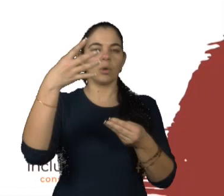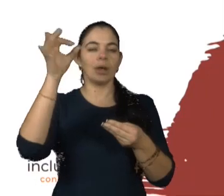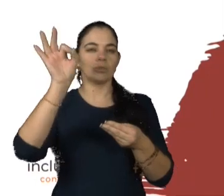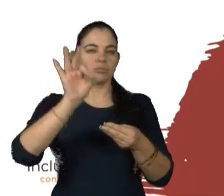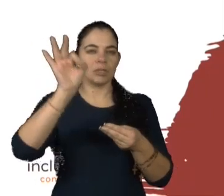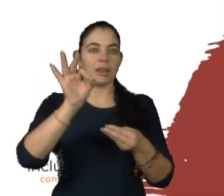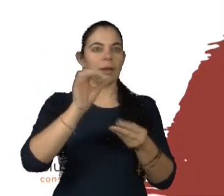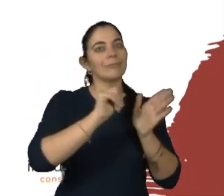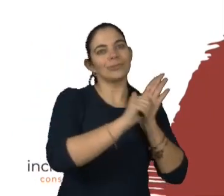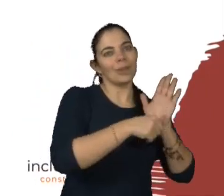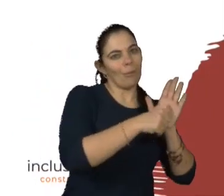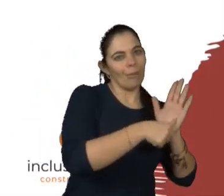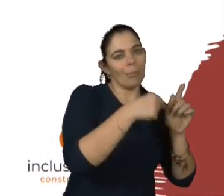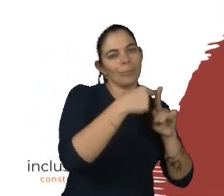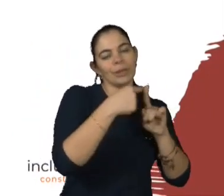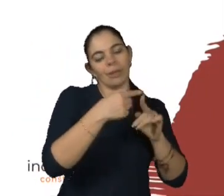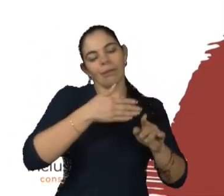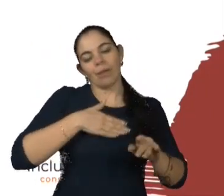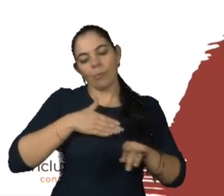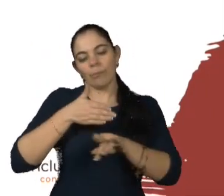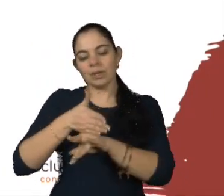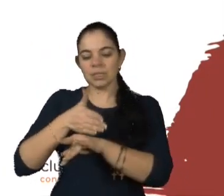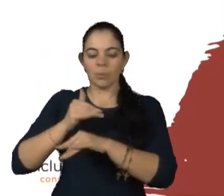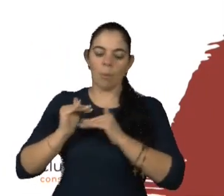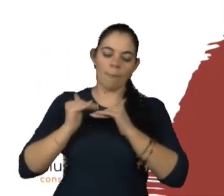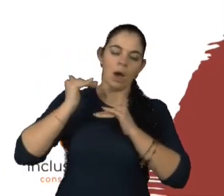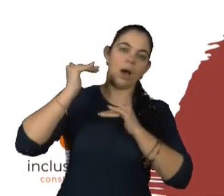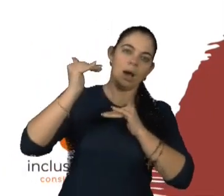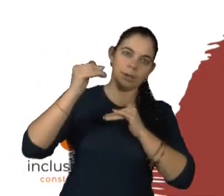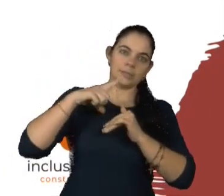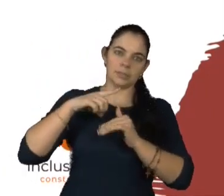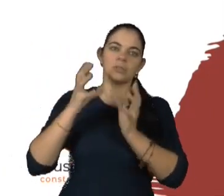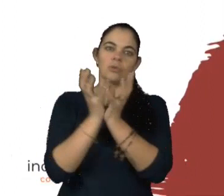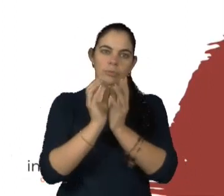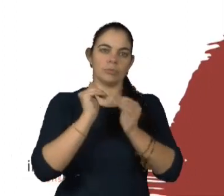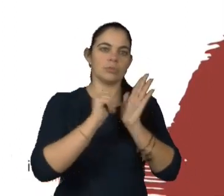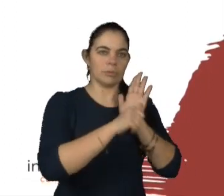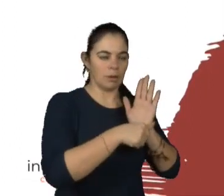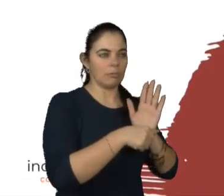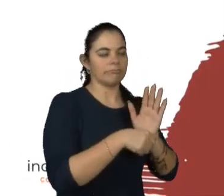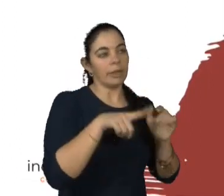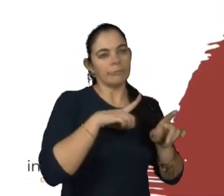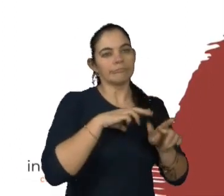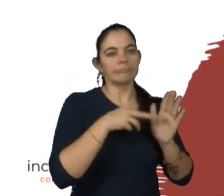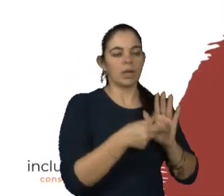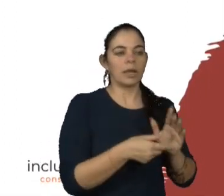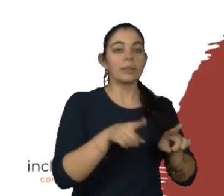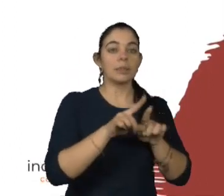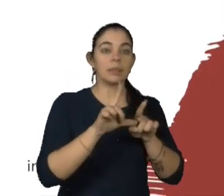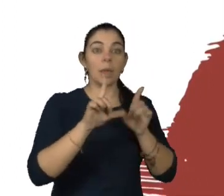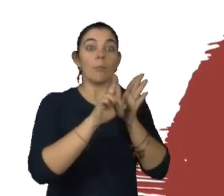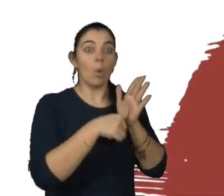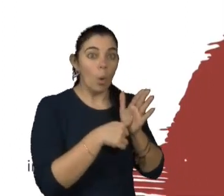Down. Também porque eu participo mais de grupos de síndrome de Down, então faz sentido. Depois, paralisia cerebral,